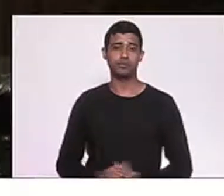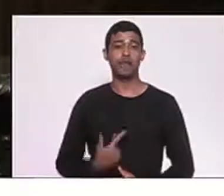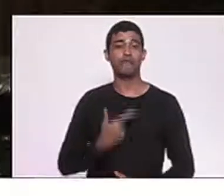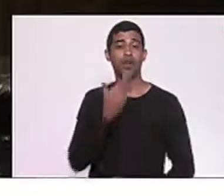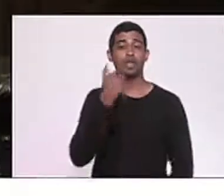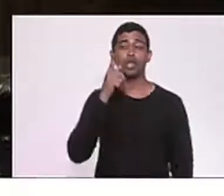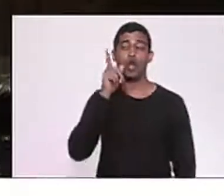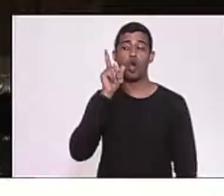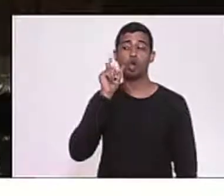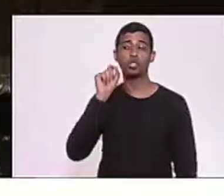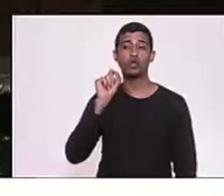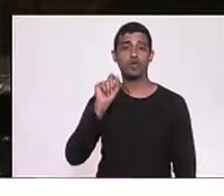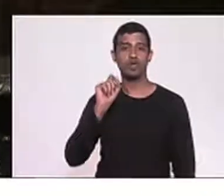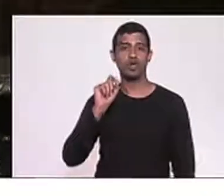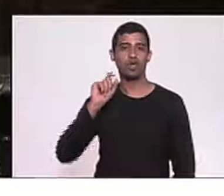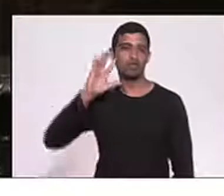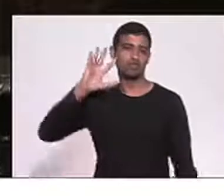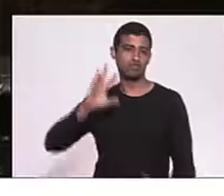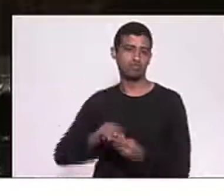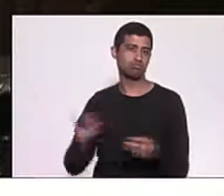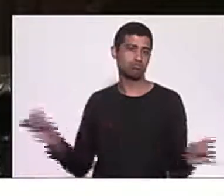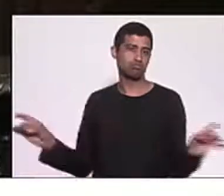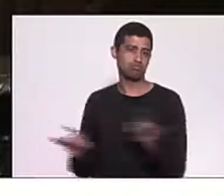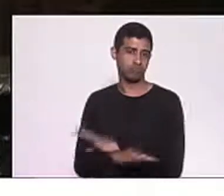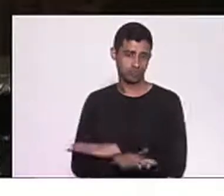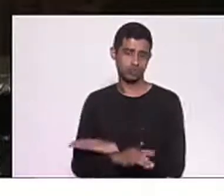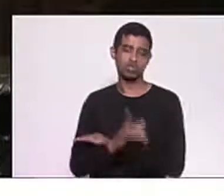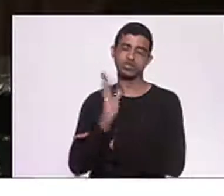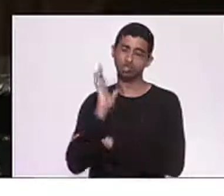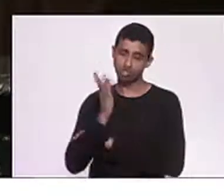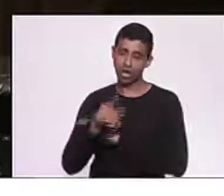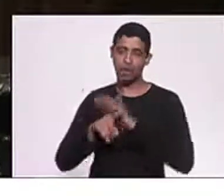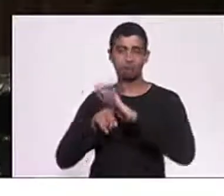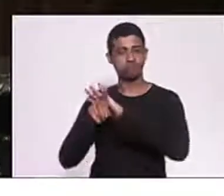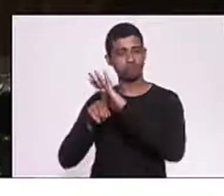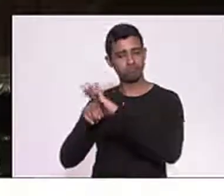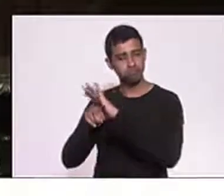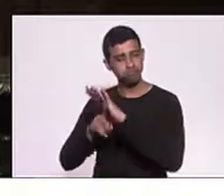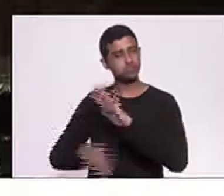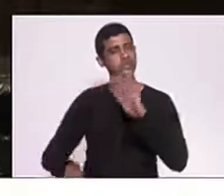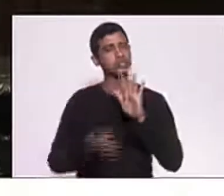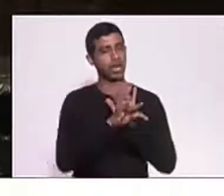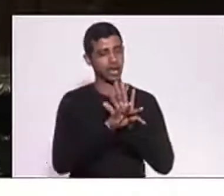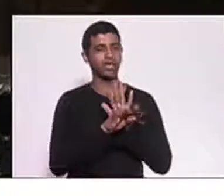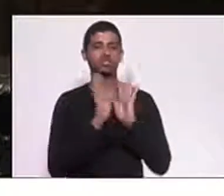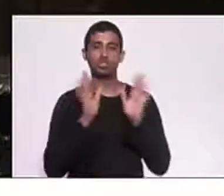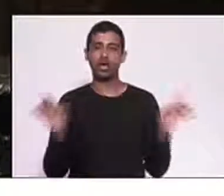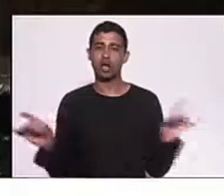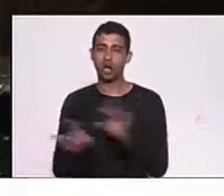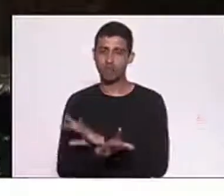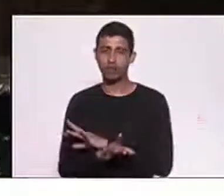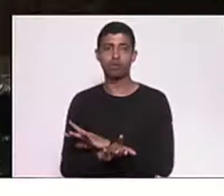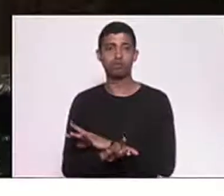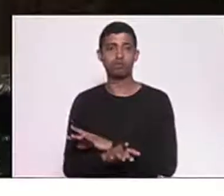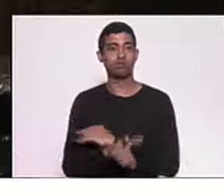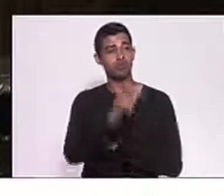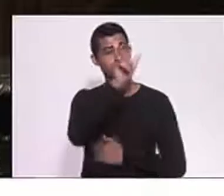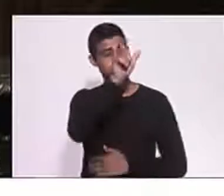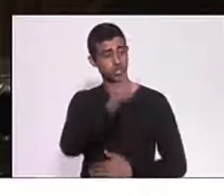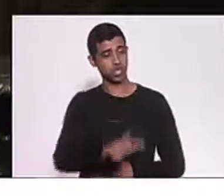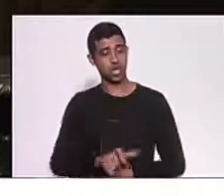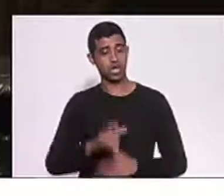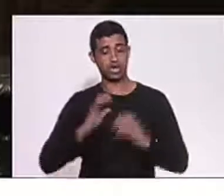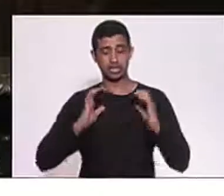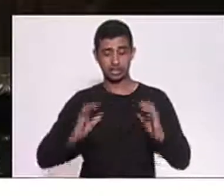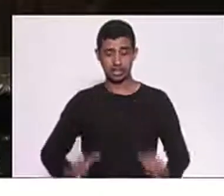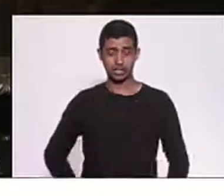ontem foram concluídas as investigações técnicas e que o cidadão, que